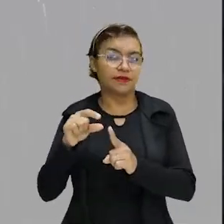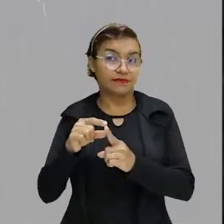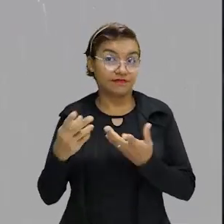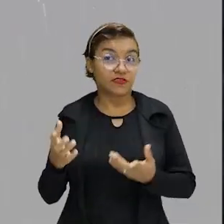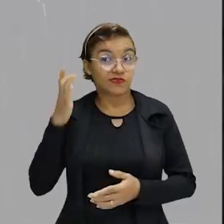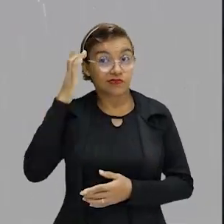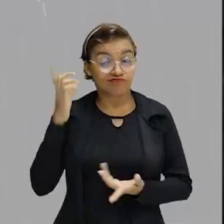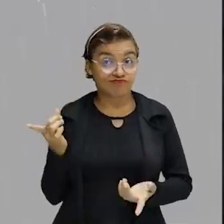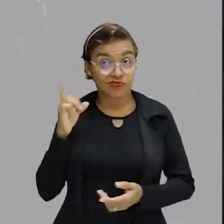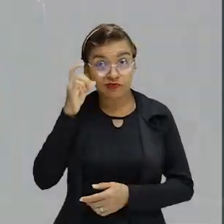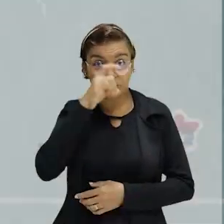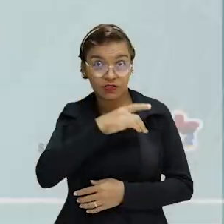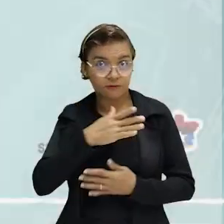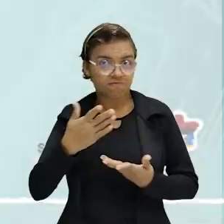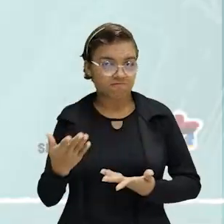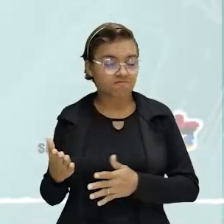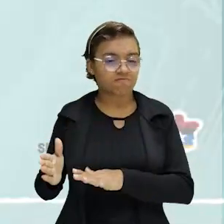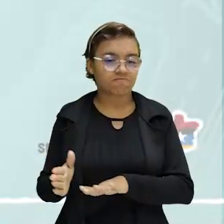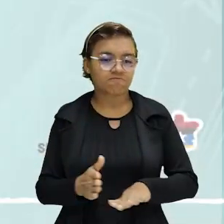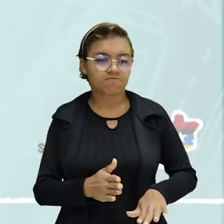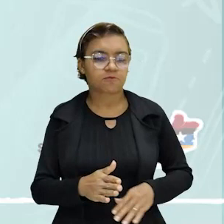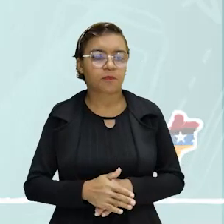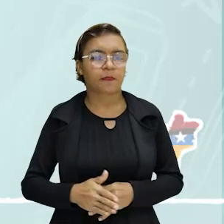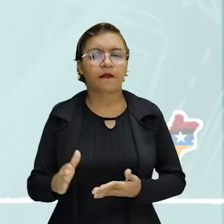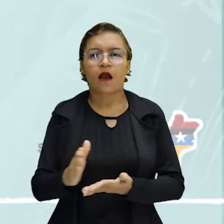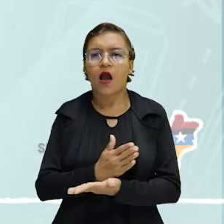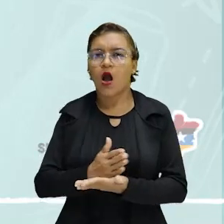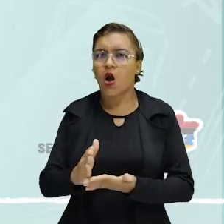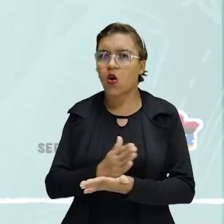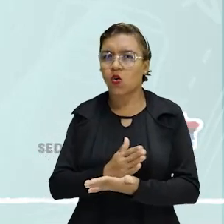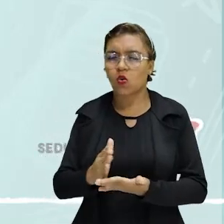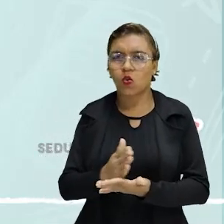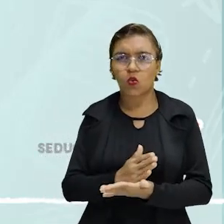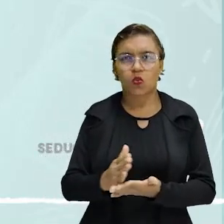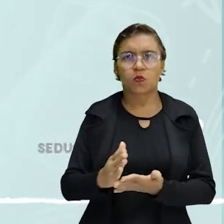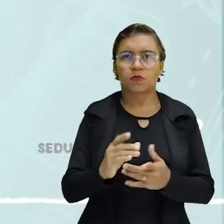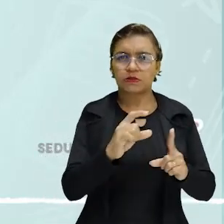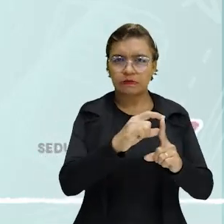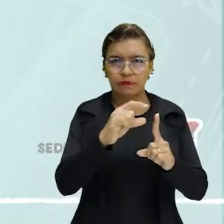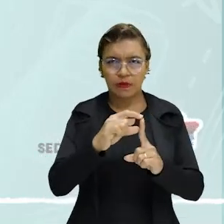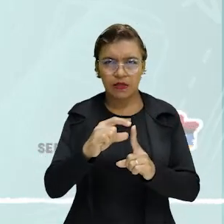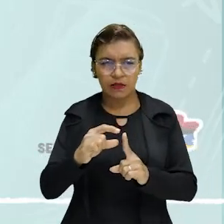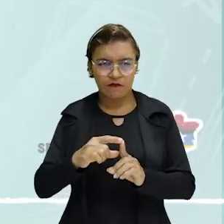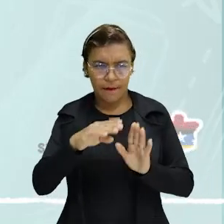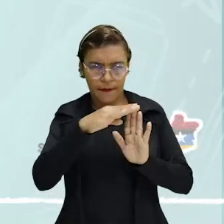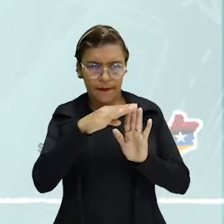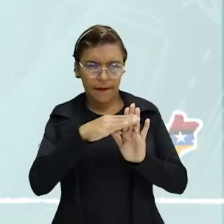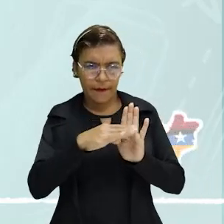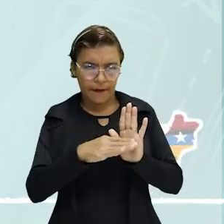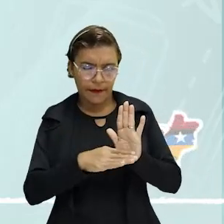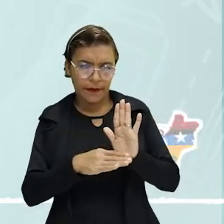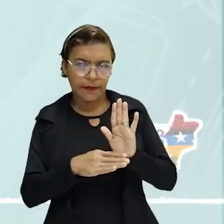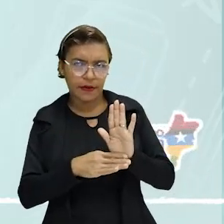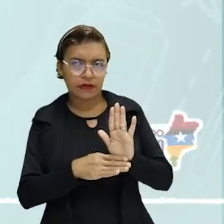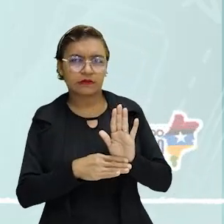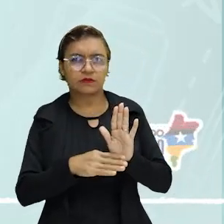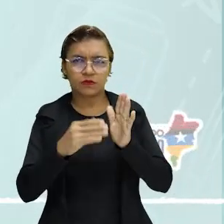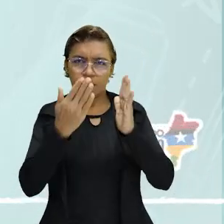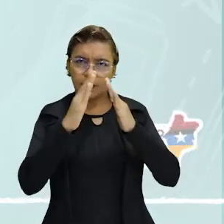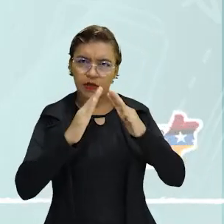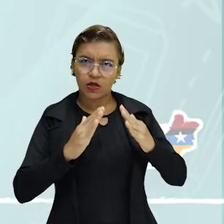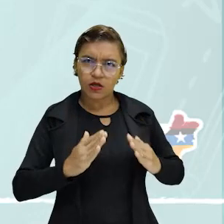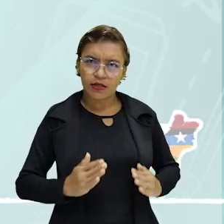fazer. Aqui eu coloquei alguns para a gente poder analisar, né? Aqui no caso do verbo sofrem,